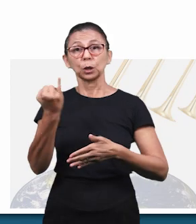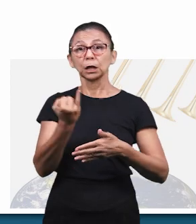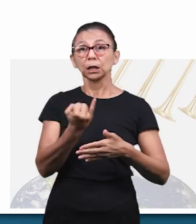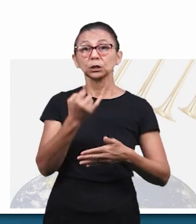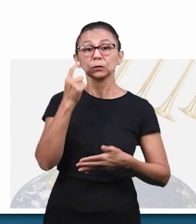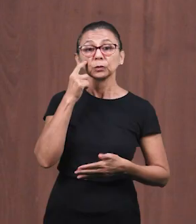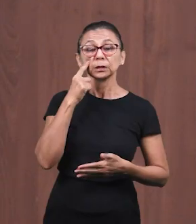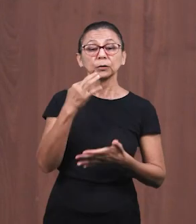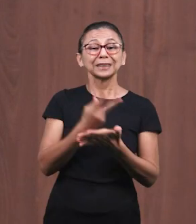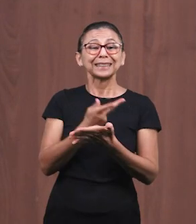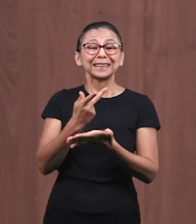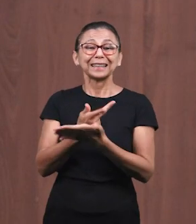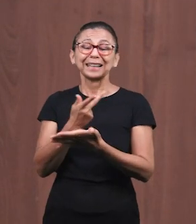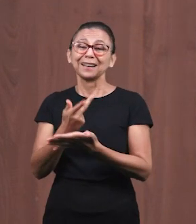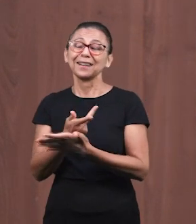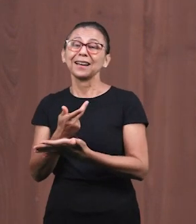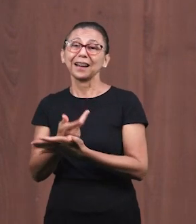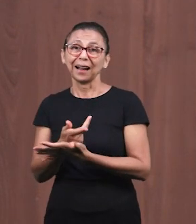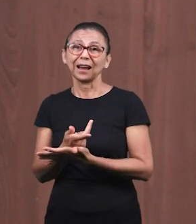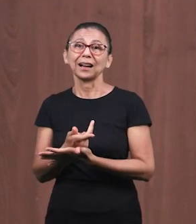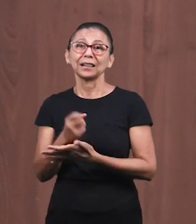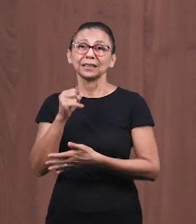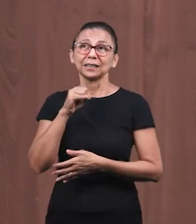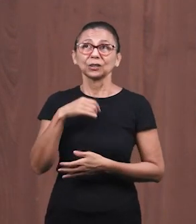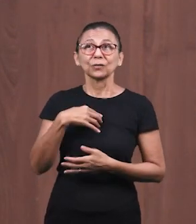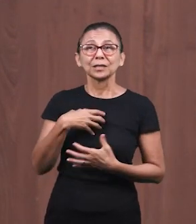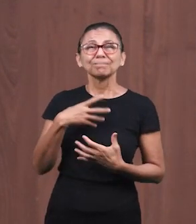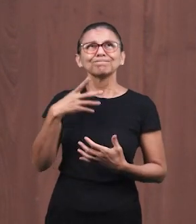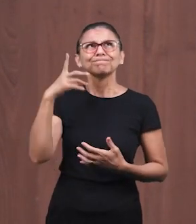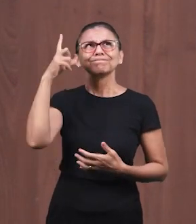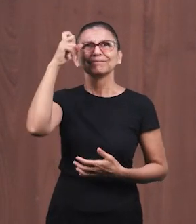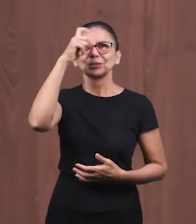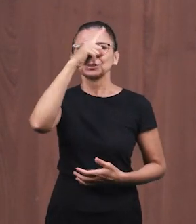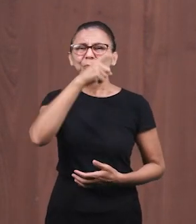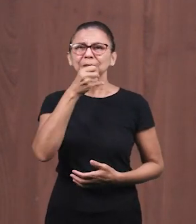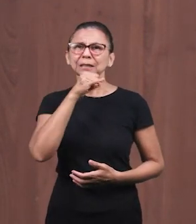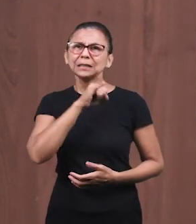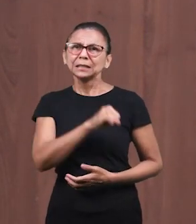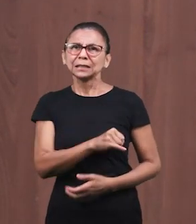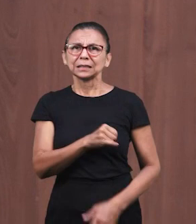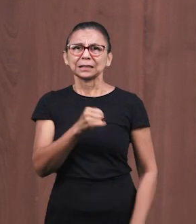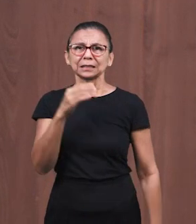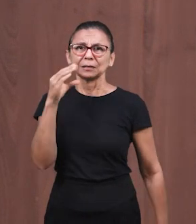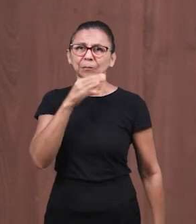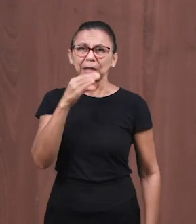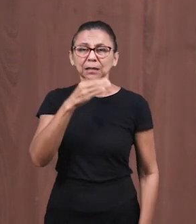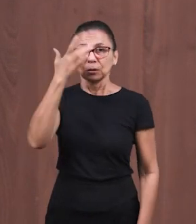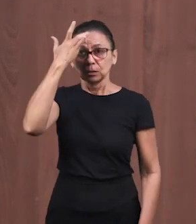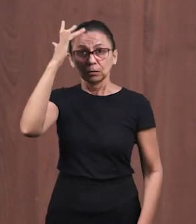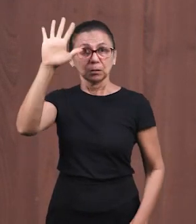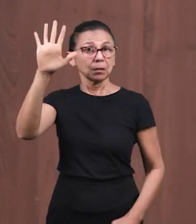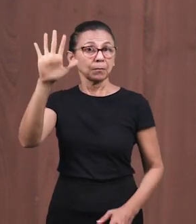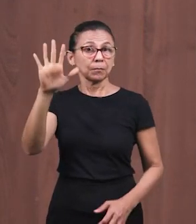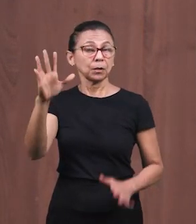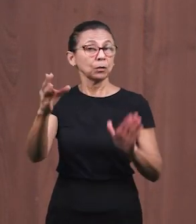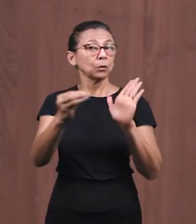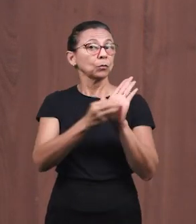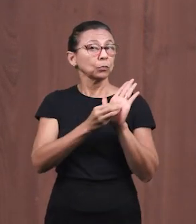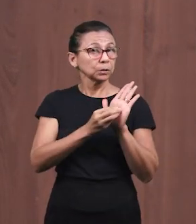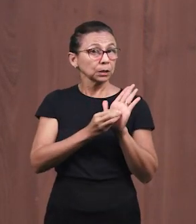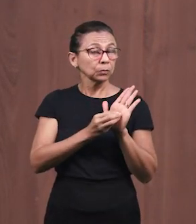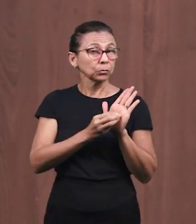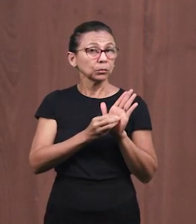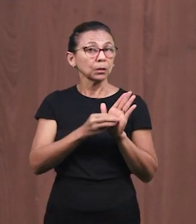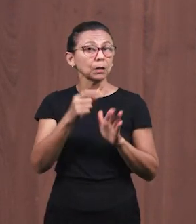foi porque sentiu dificuldade para entender o enunciado da questão, foi por pressa ou por não saber o conteúdo.